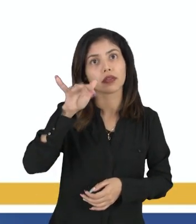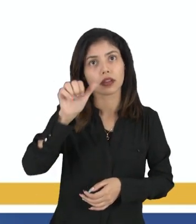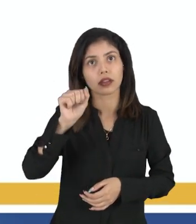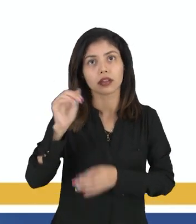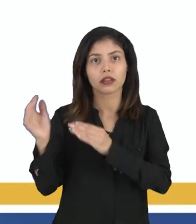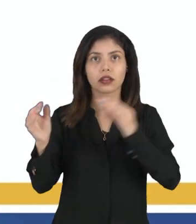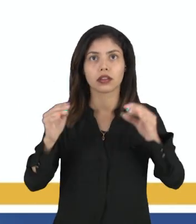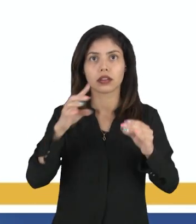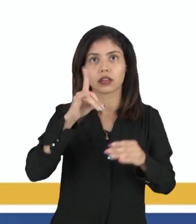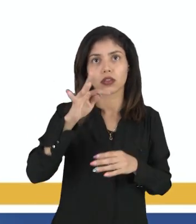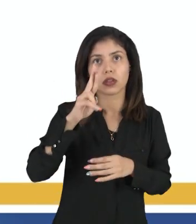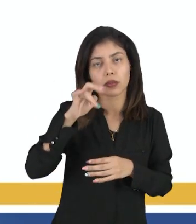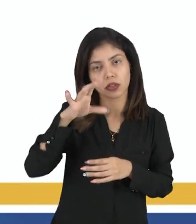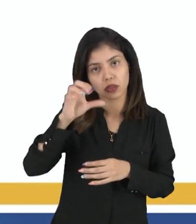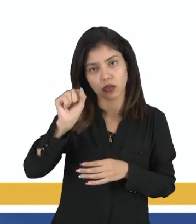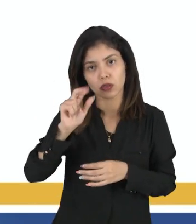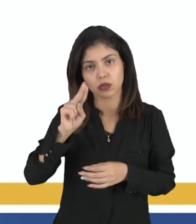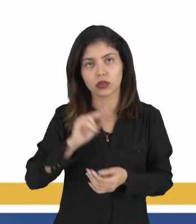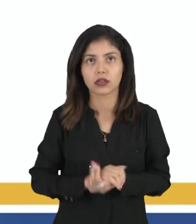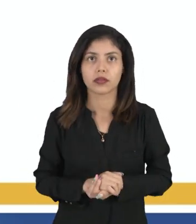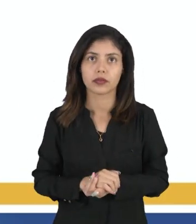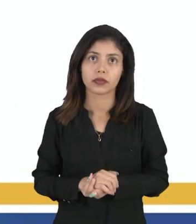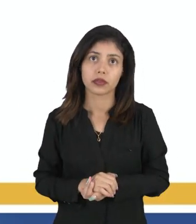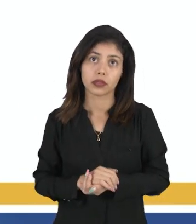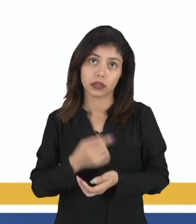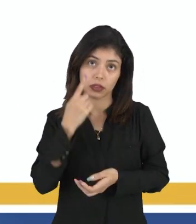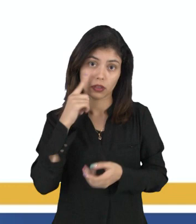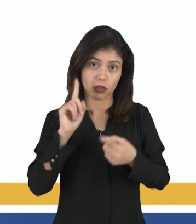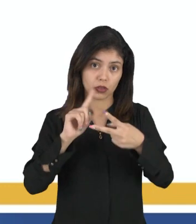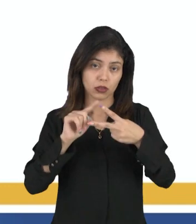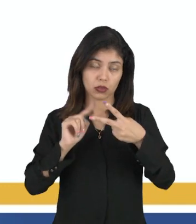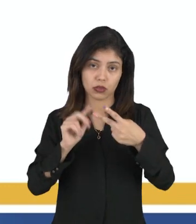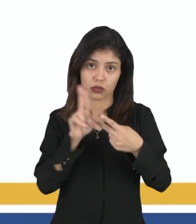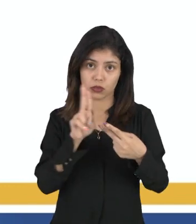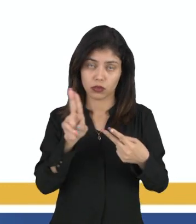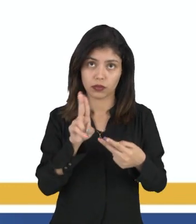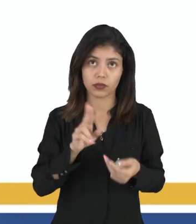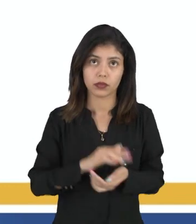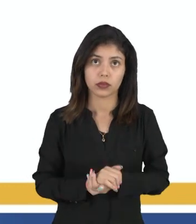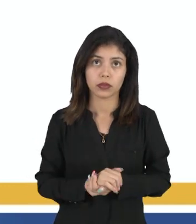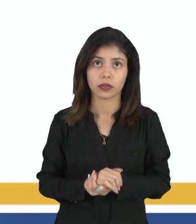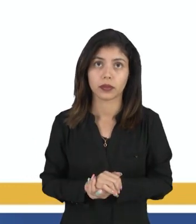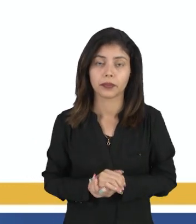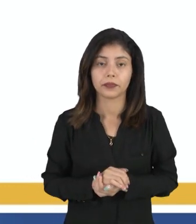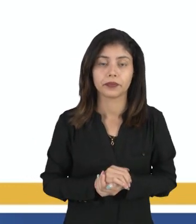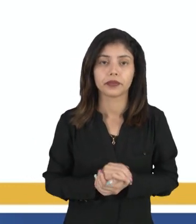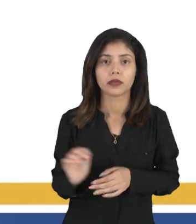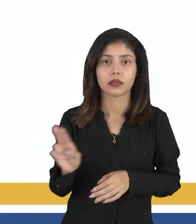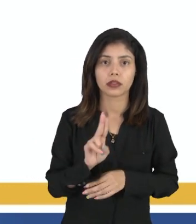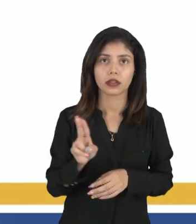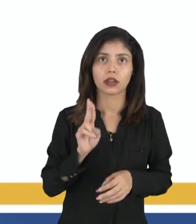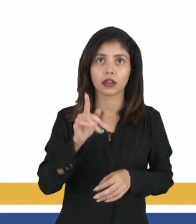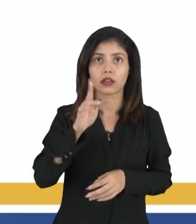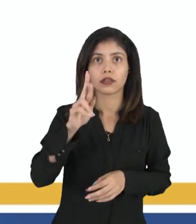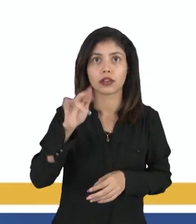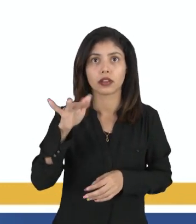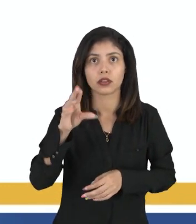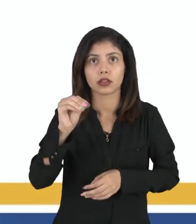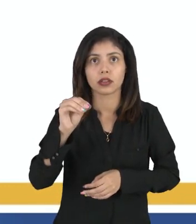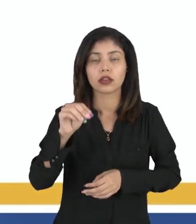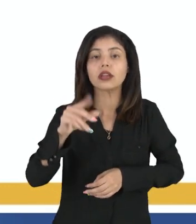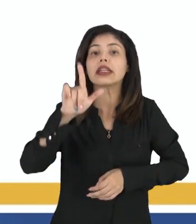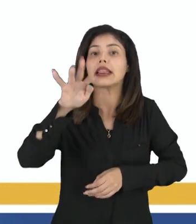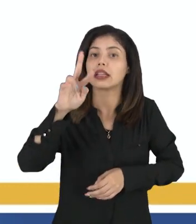ali do lado, ó, é Felis domesticus. Então vejam, dois nomes, né? Nomenclatura binominal. Felis domesticus está